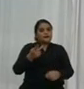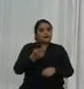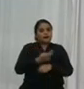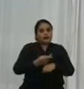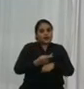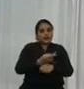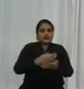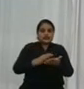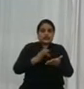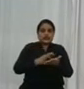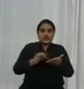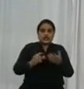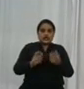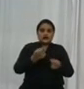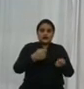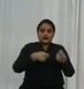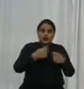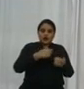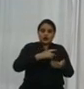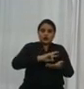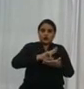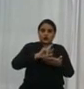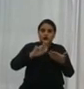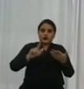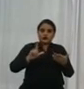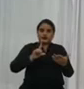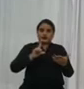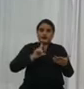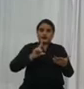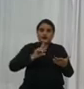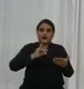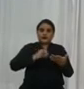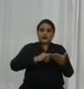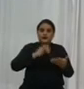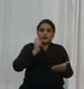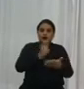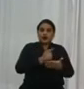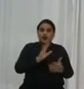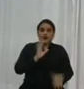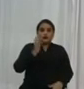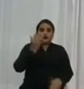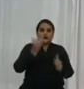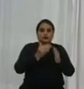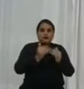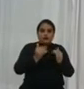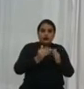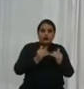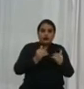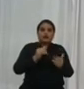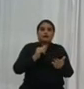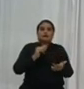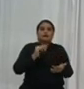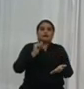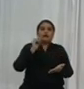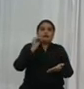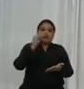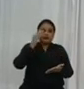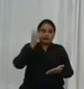Finanças outras vezes para resolver problemas de contribuinte. E no momento que eu solicitei o boleto para eu